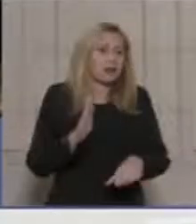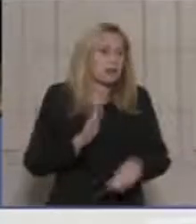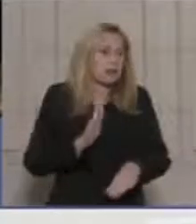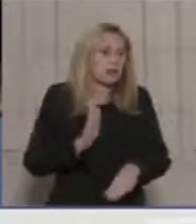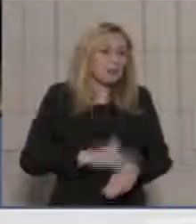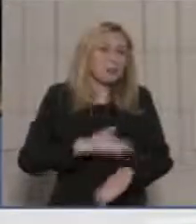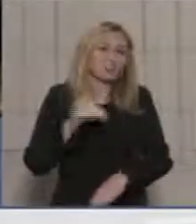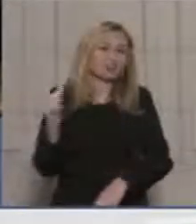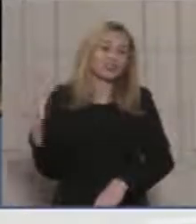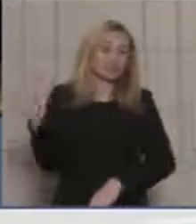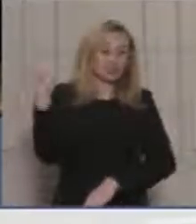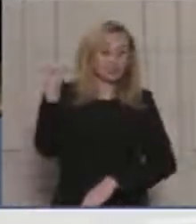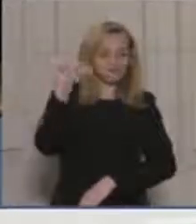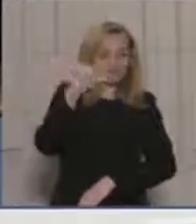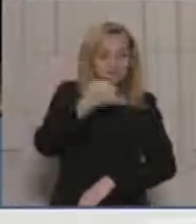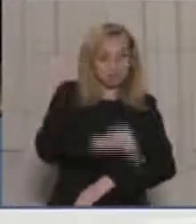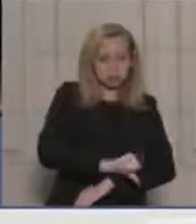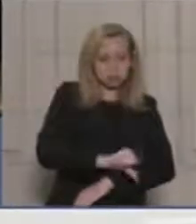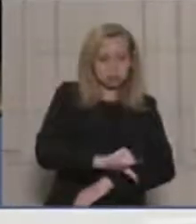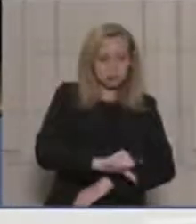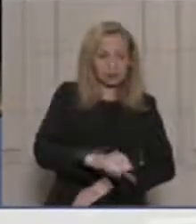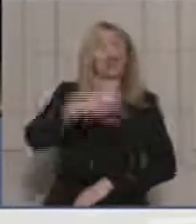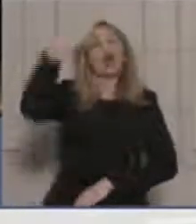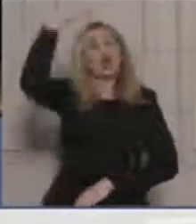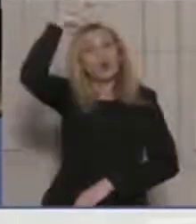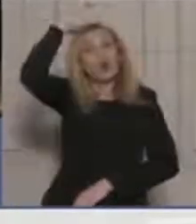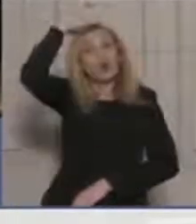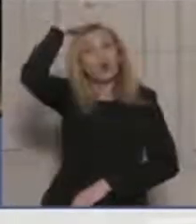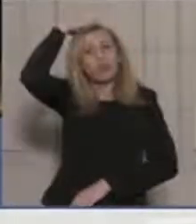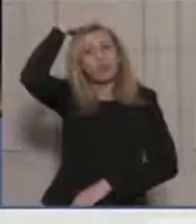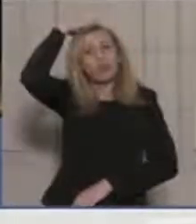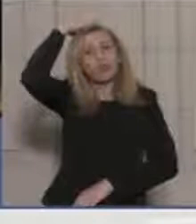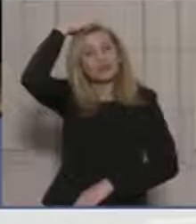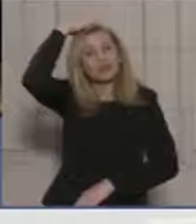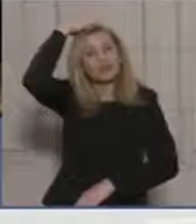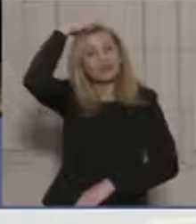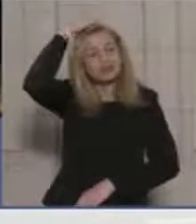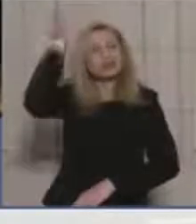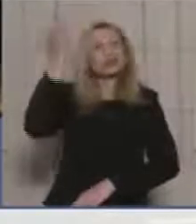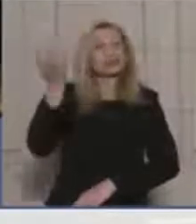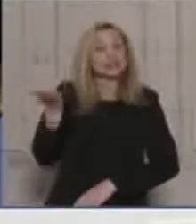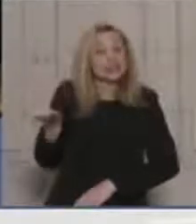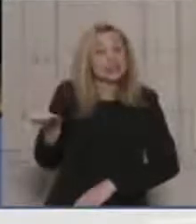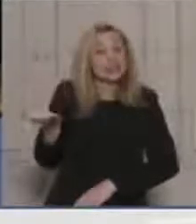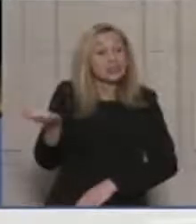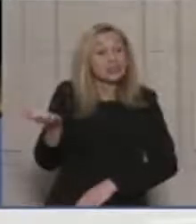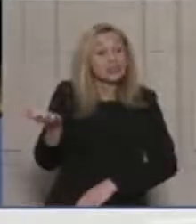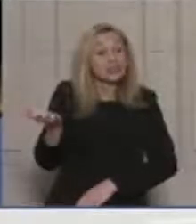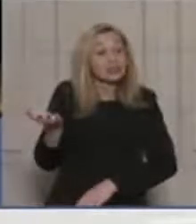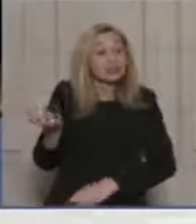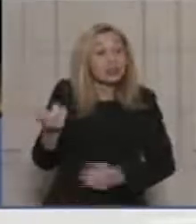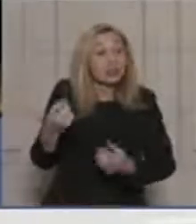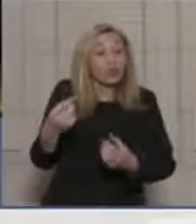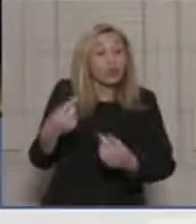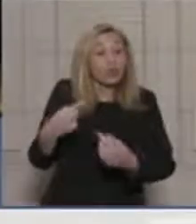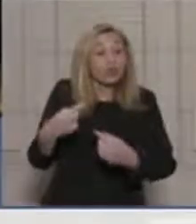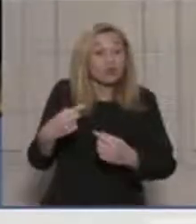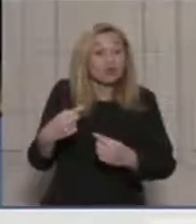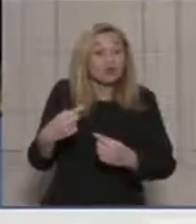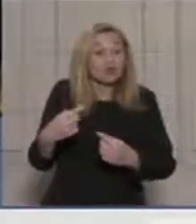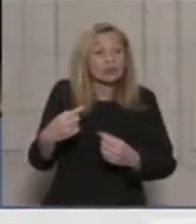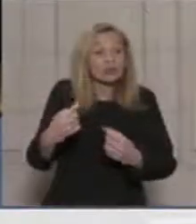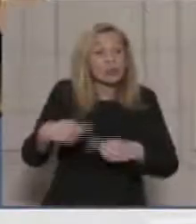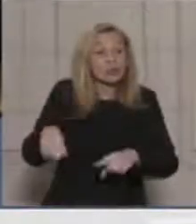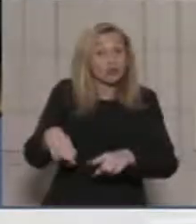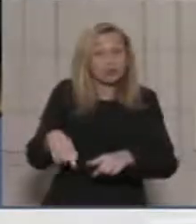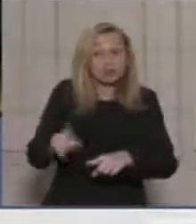tragédia. E a culpa, tomara que fosse a culpa da oposição, porque um